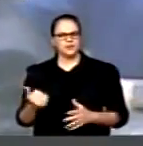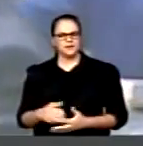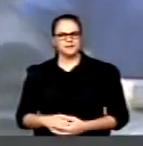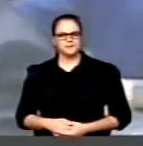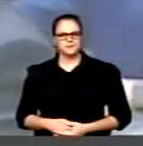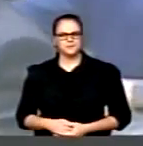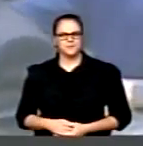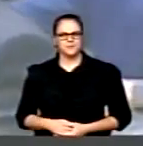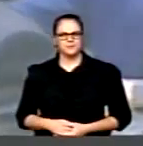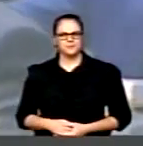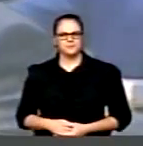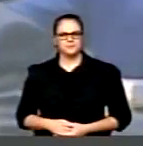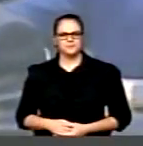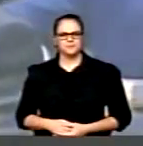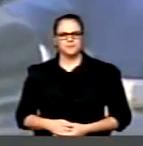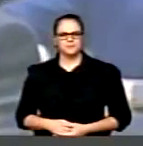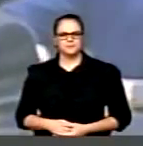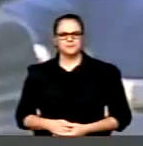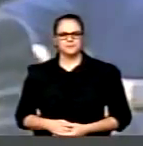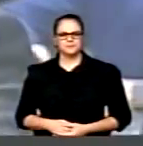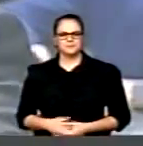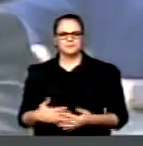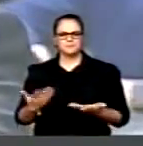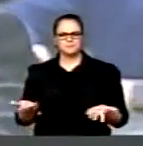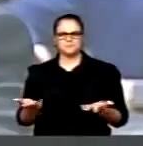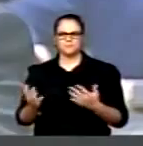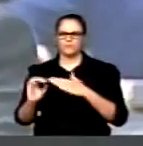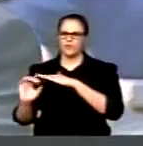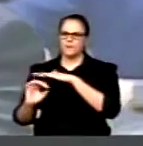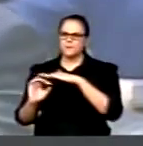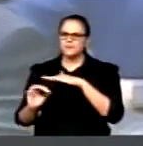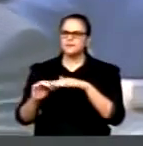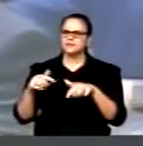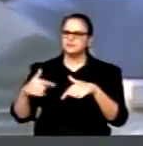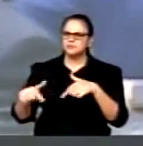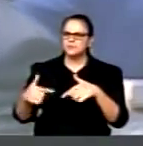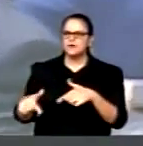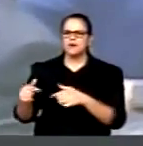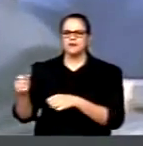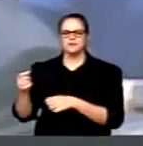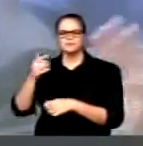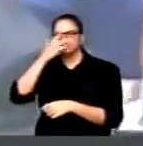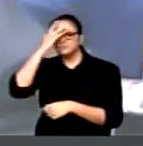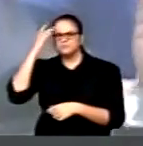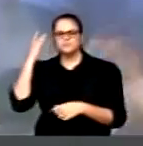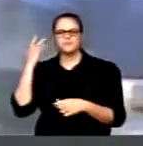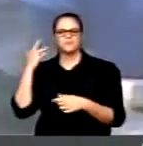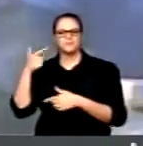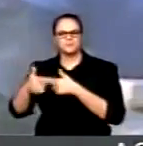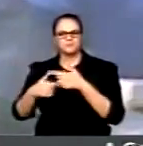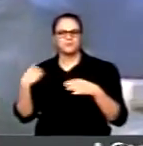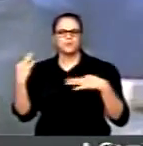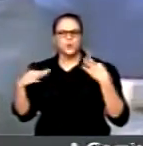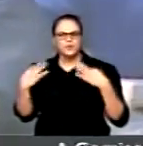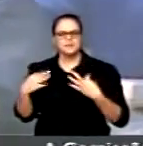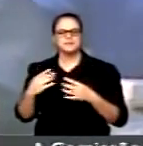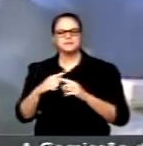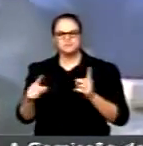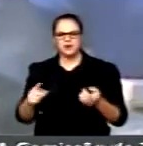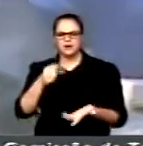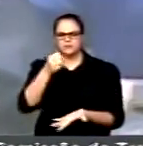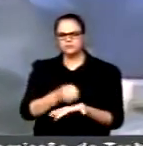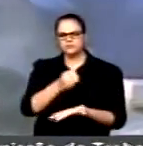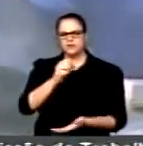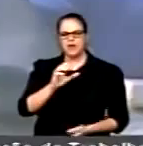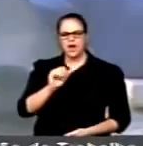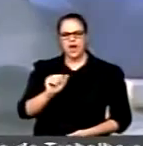para exatamente empresas que trabalham com turismo e agências e permaneceram os